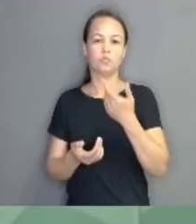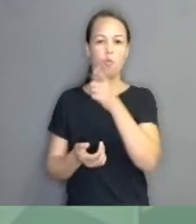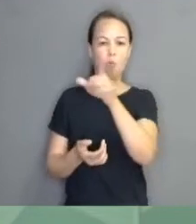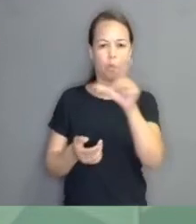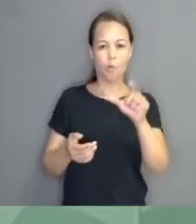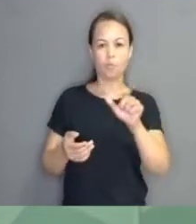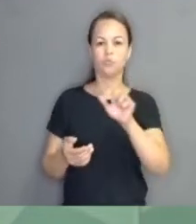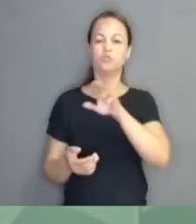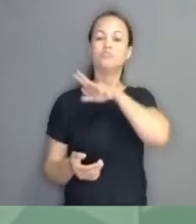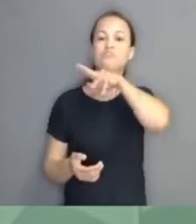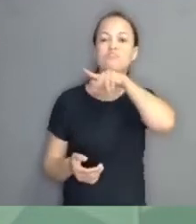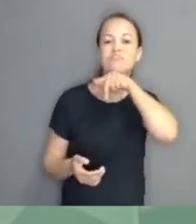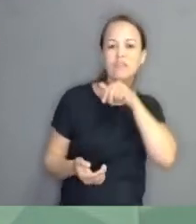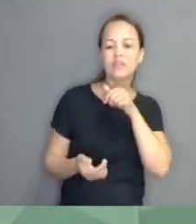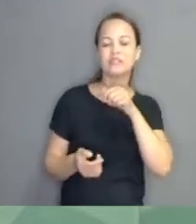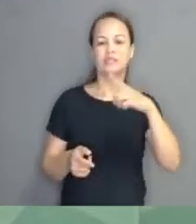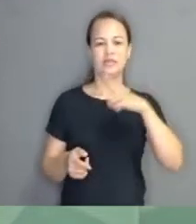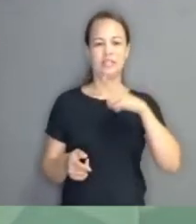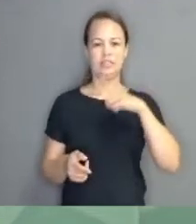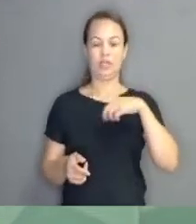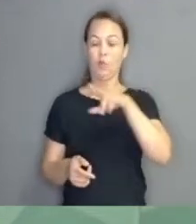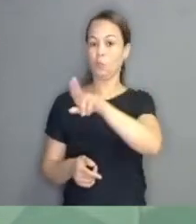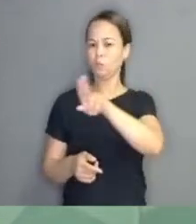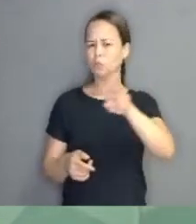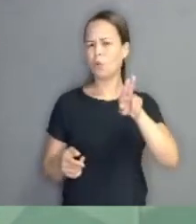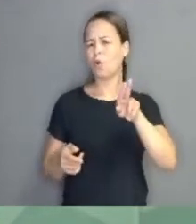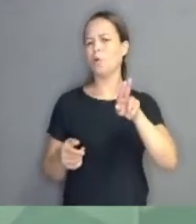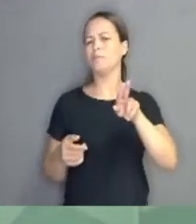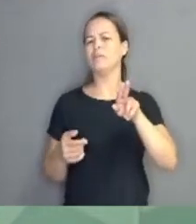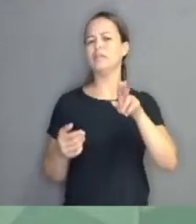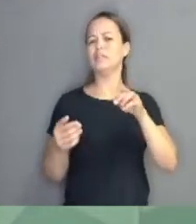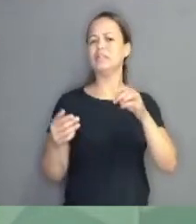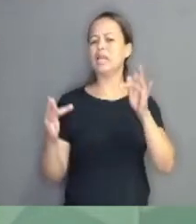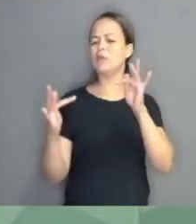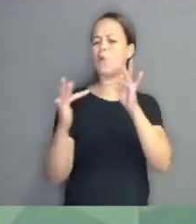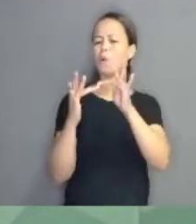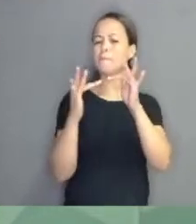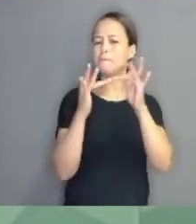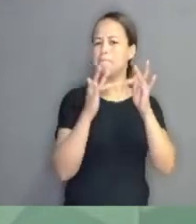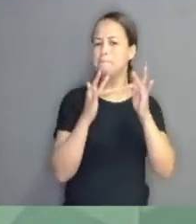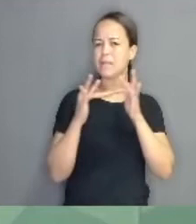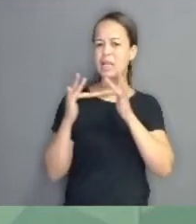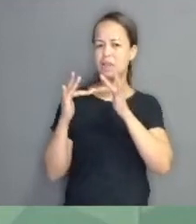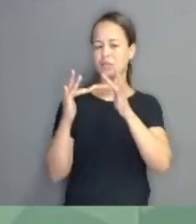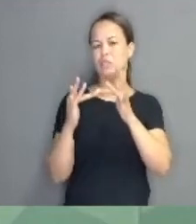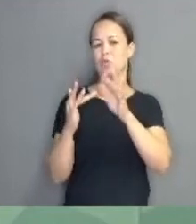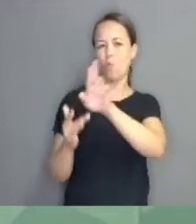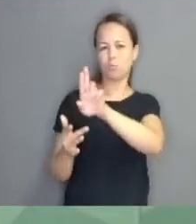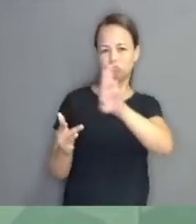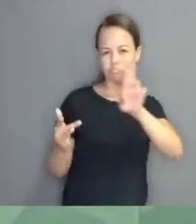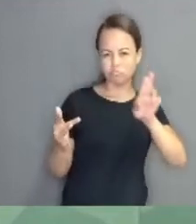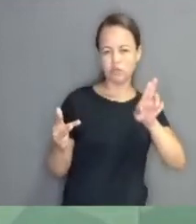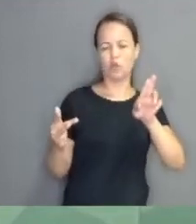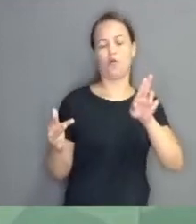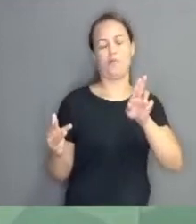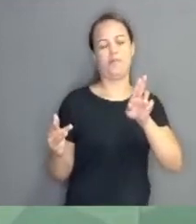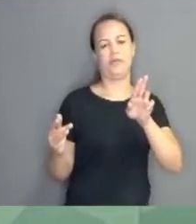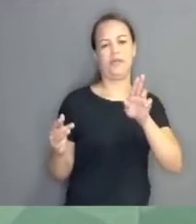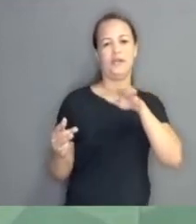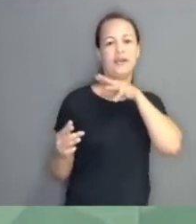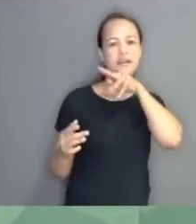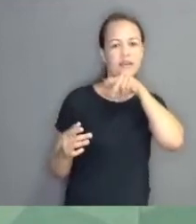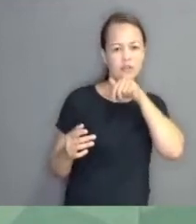possuem o nome que rime com o nome Leão vamos